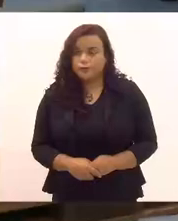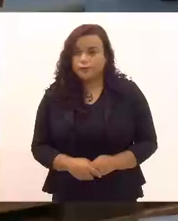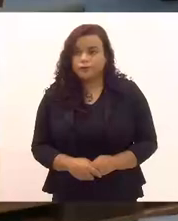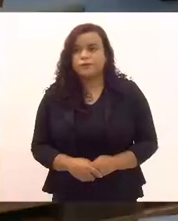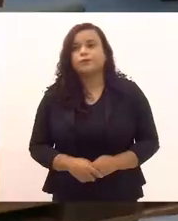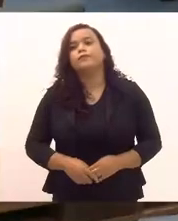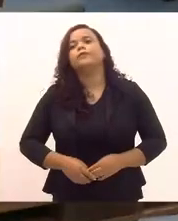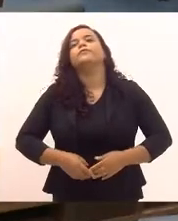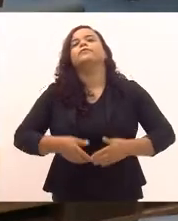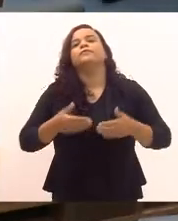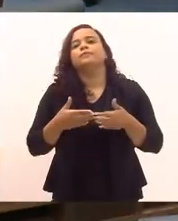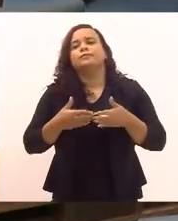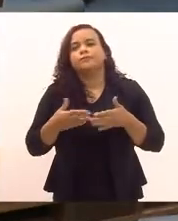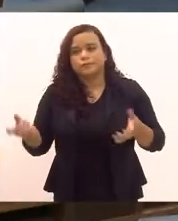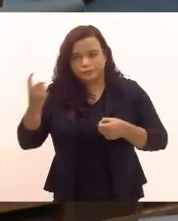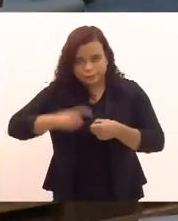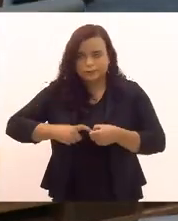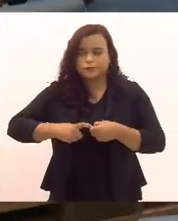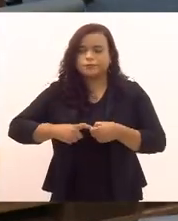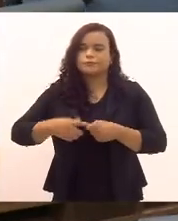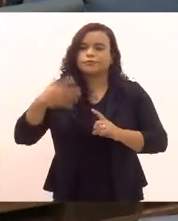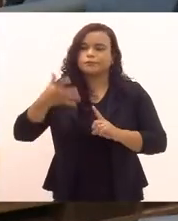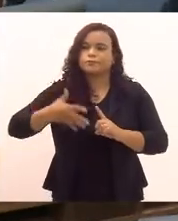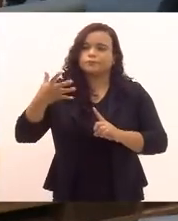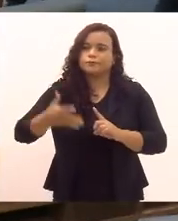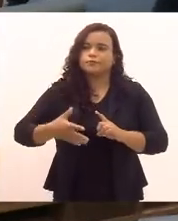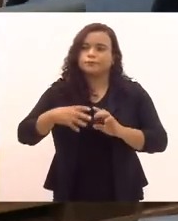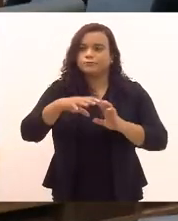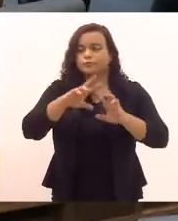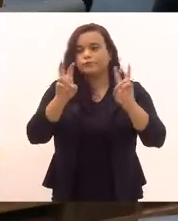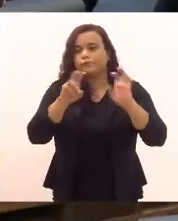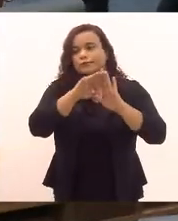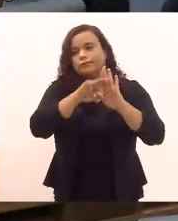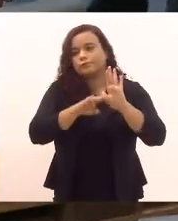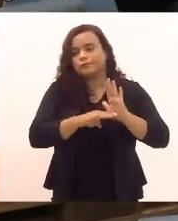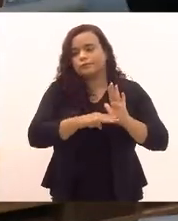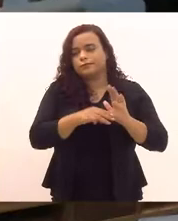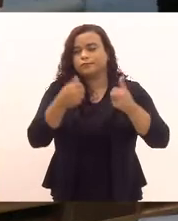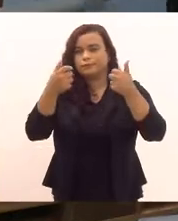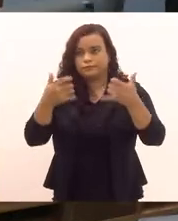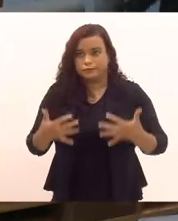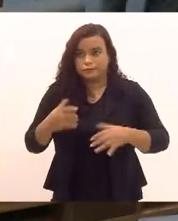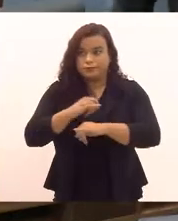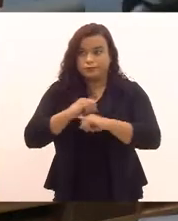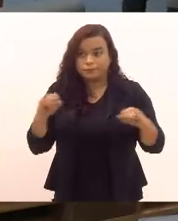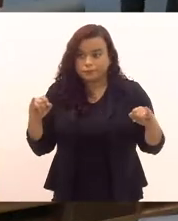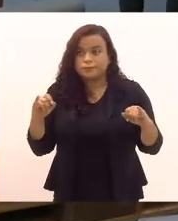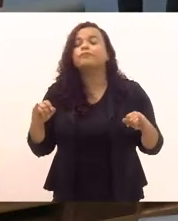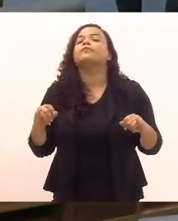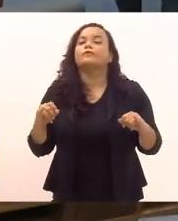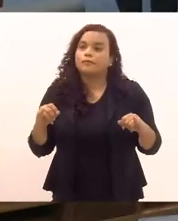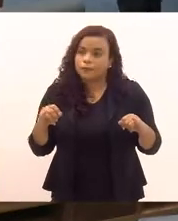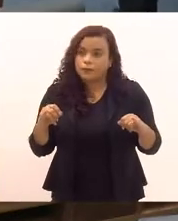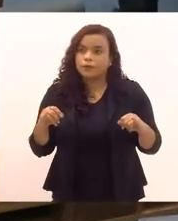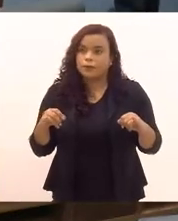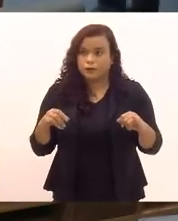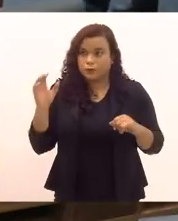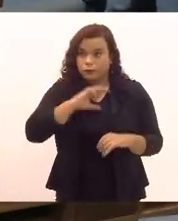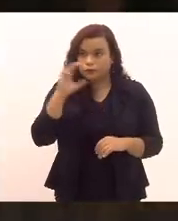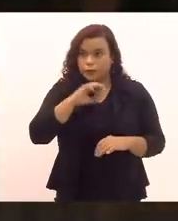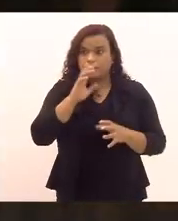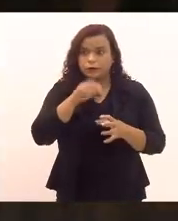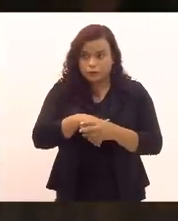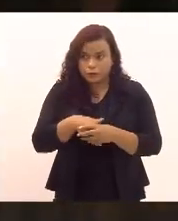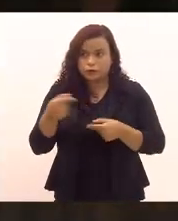e está aberta a sessão e passa-se a ordem do dia anuncio em regime de urgência